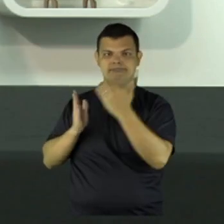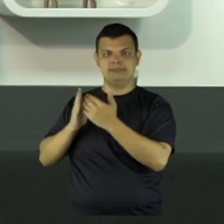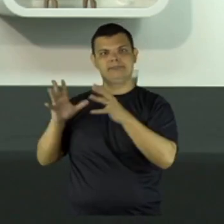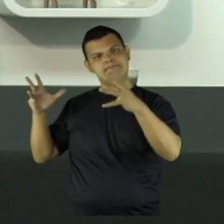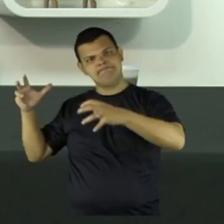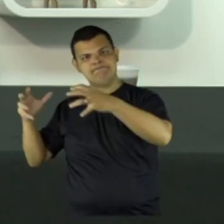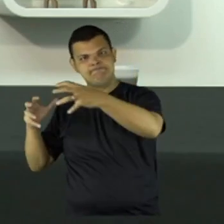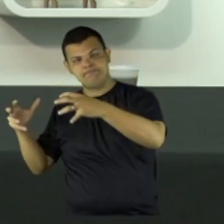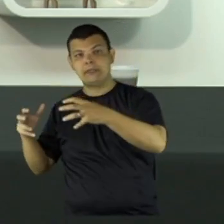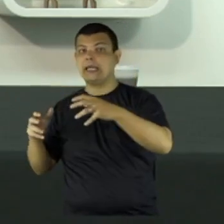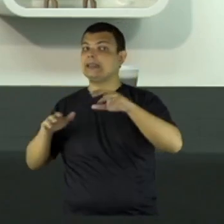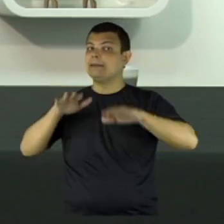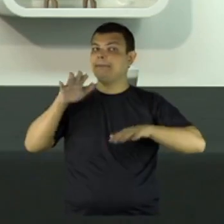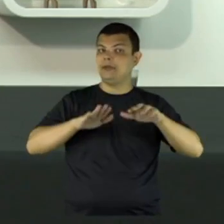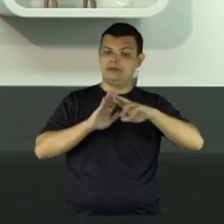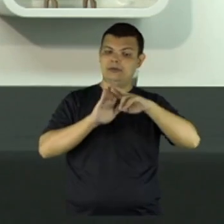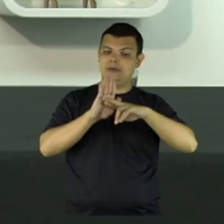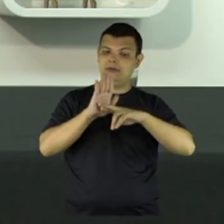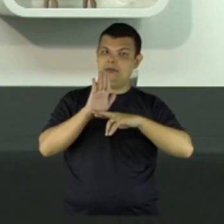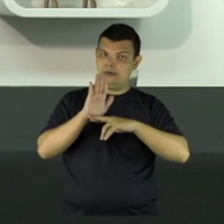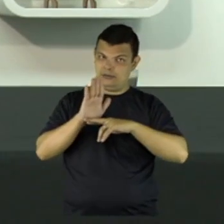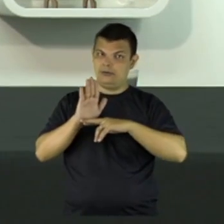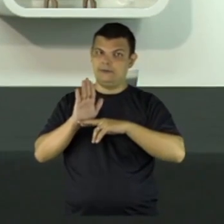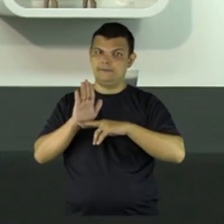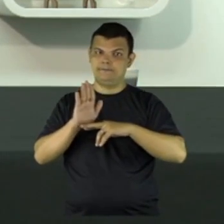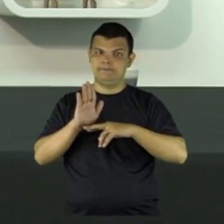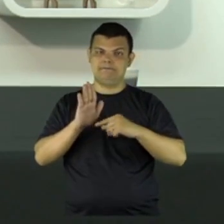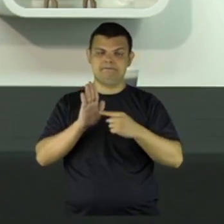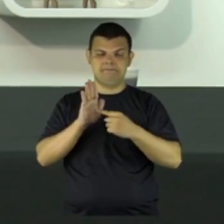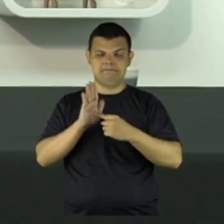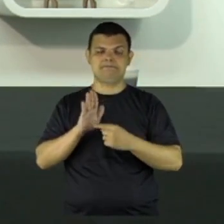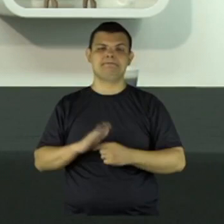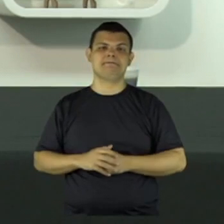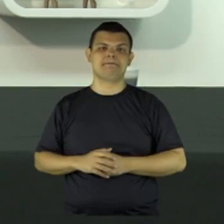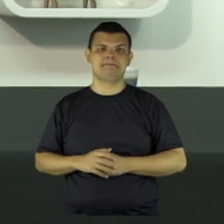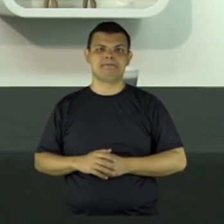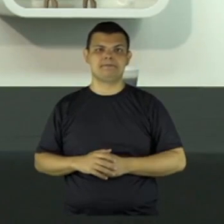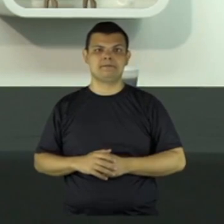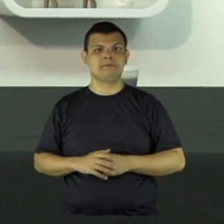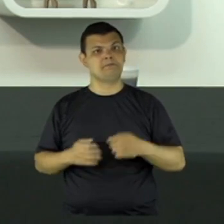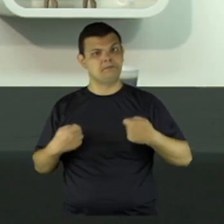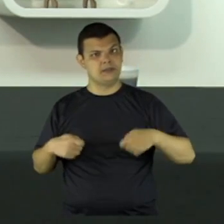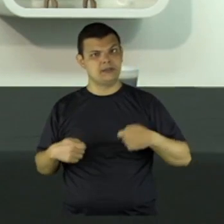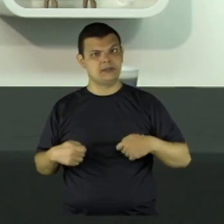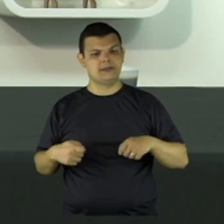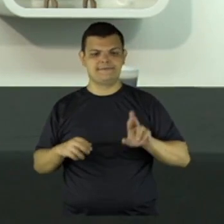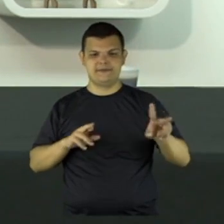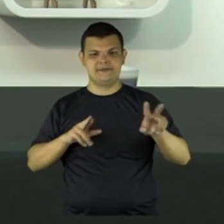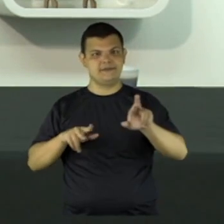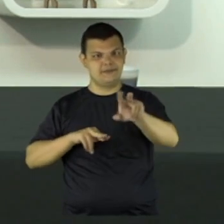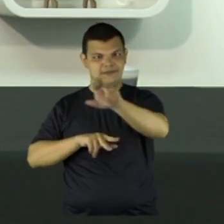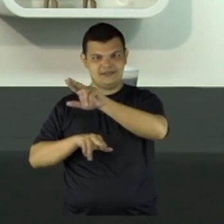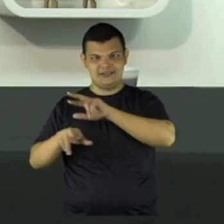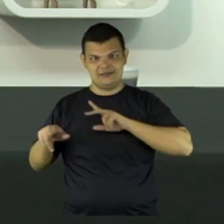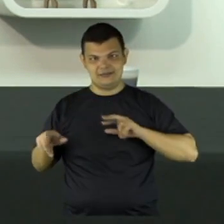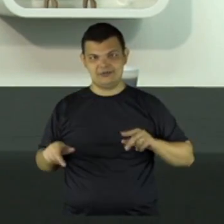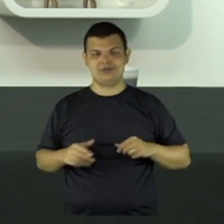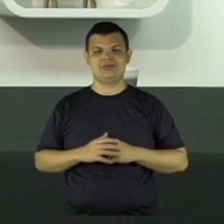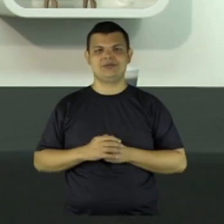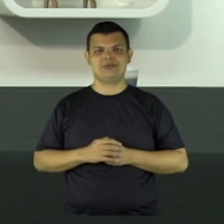lá das regras que a luta vai estabelecer, certo? Então você vai ter essa diferença aí